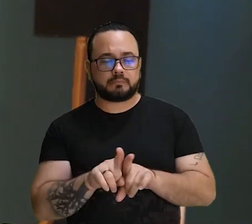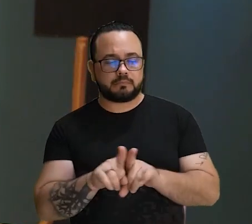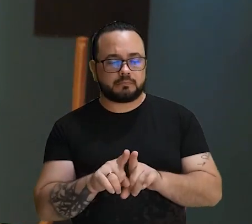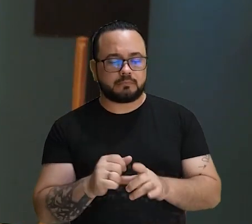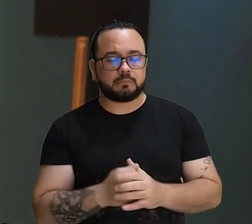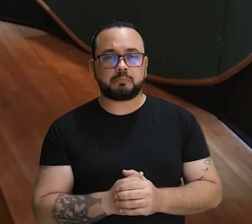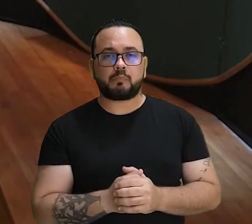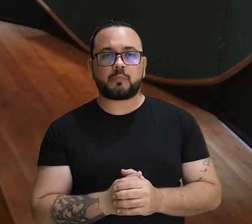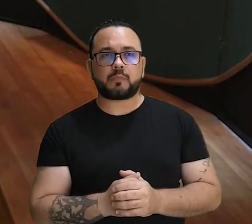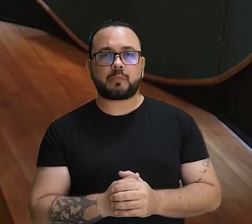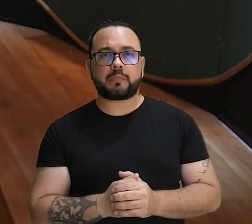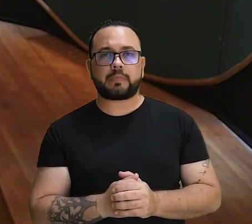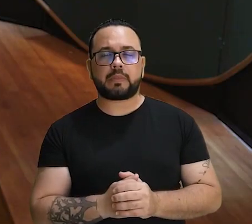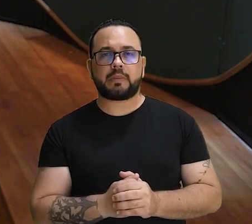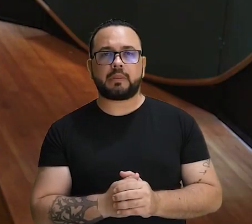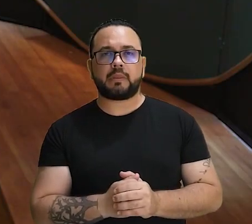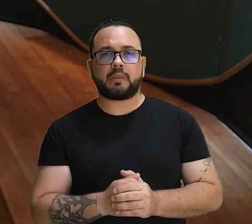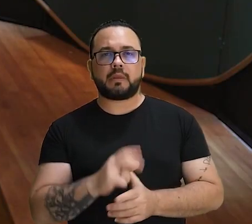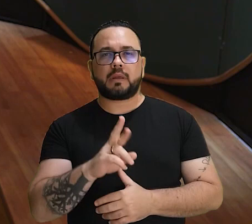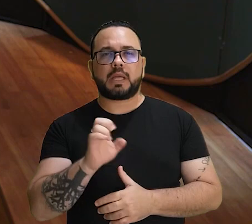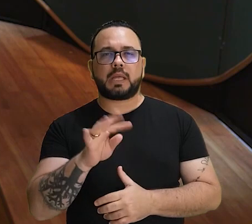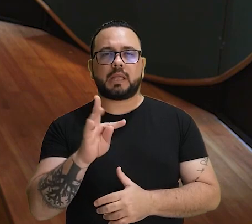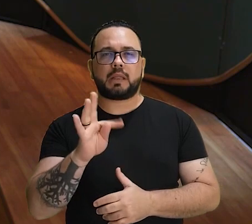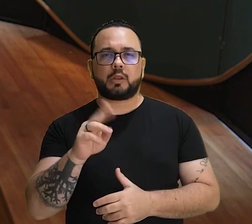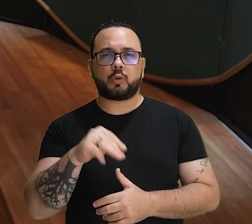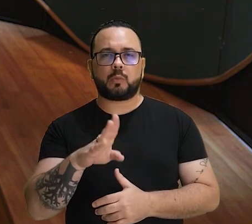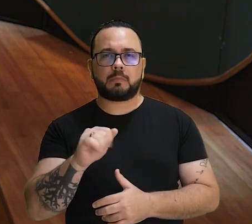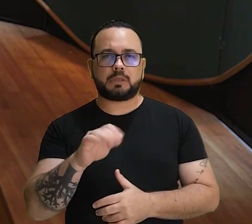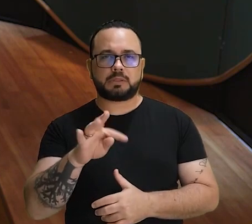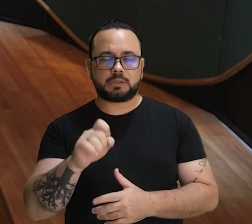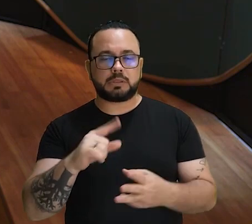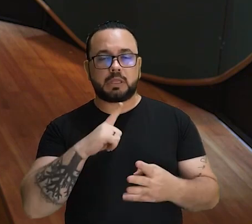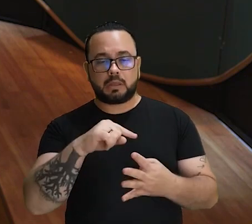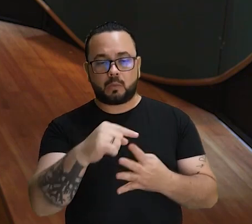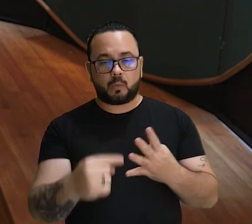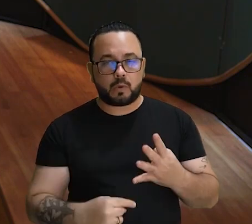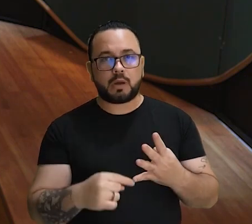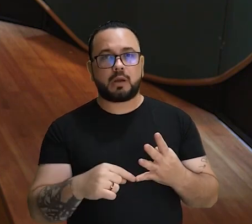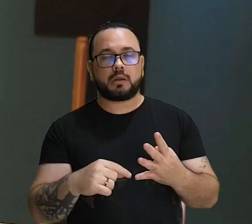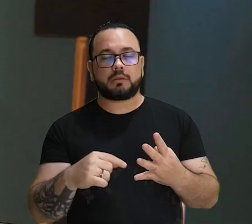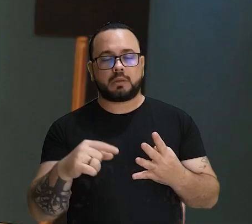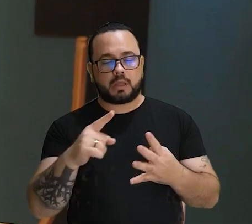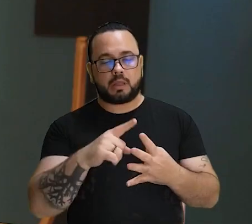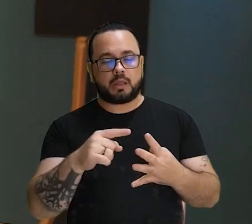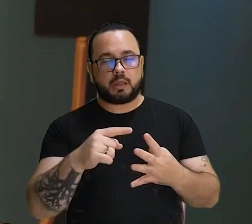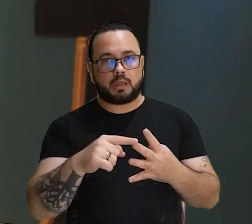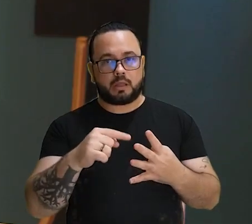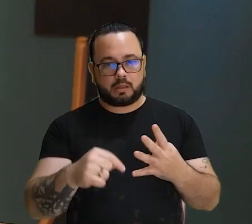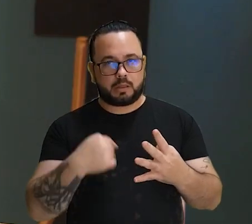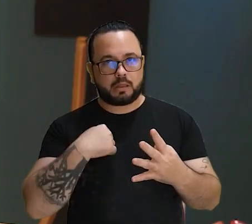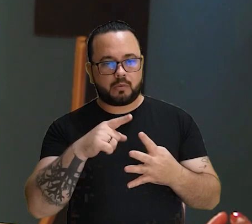é o projeto com o Lívia Nestrovski, que aí não é retumbantes, que somos quatro, né? O Lívia Nestrovski sou eu e ela no palco